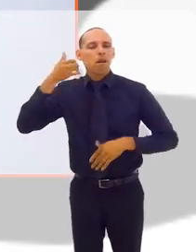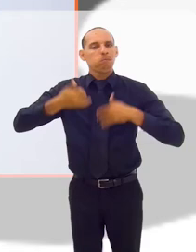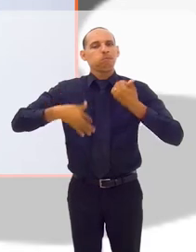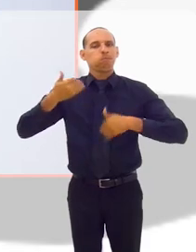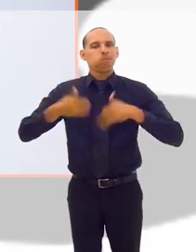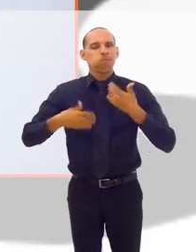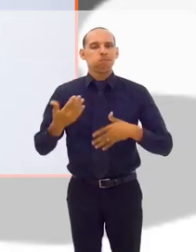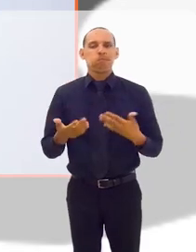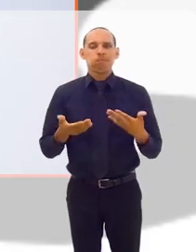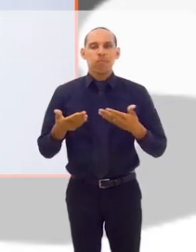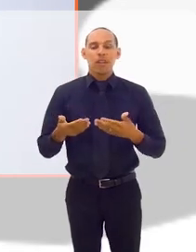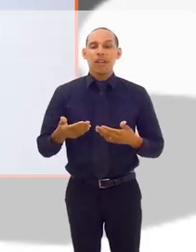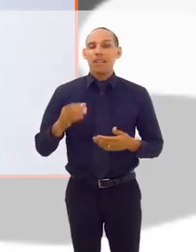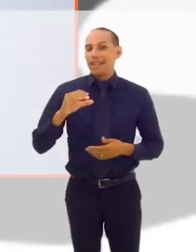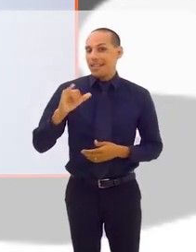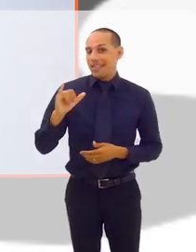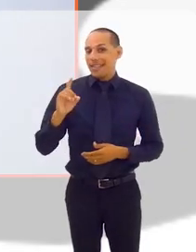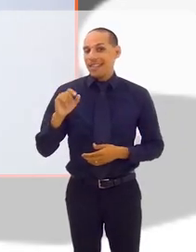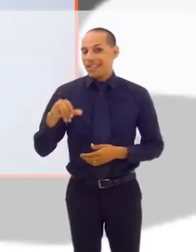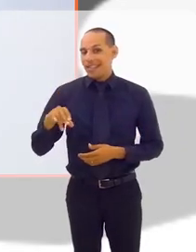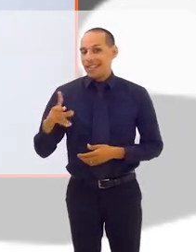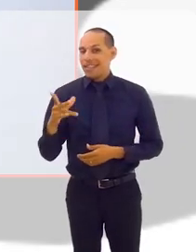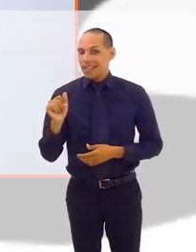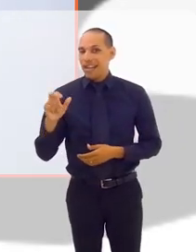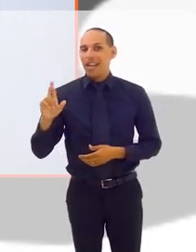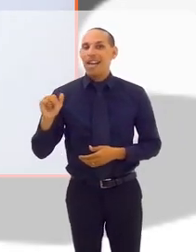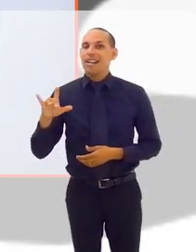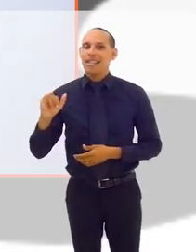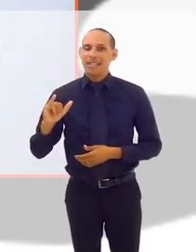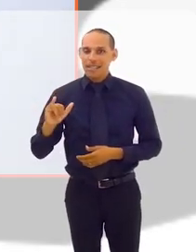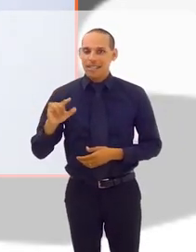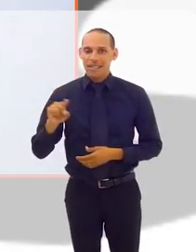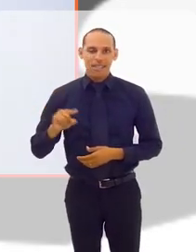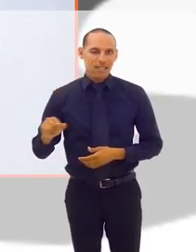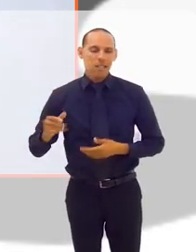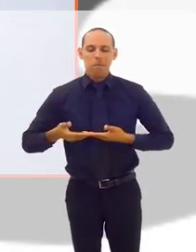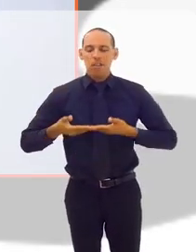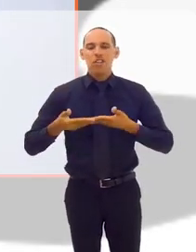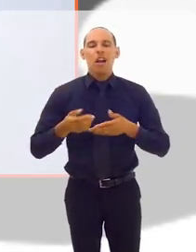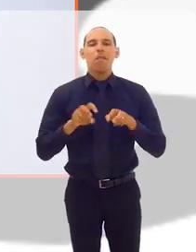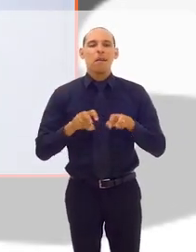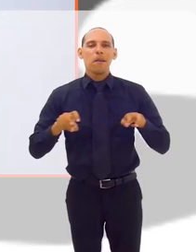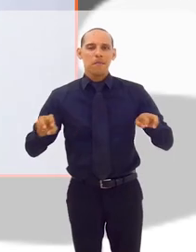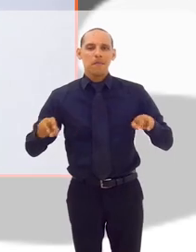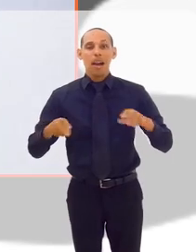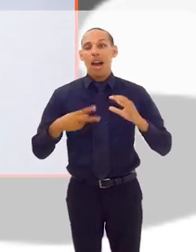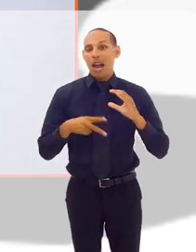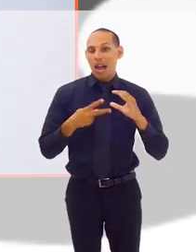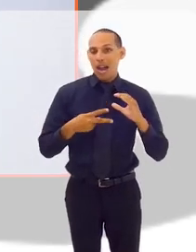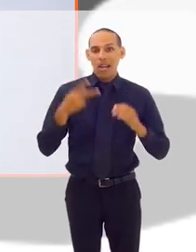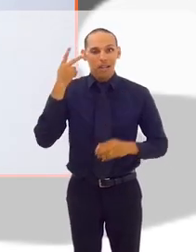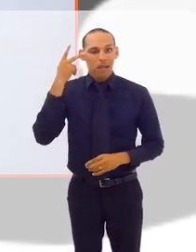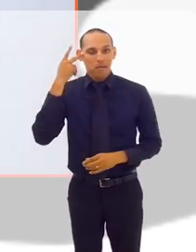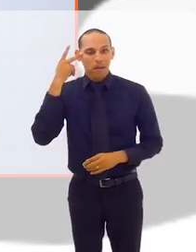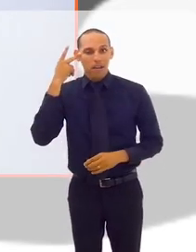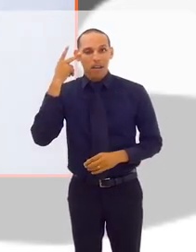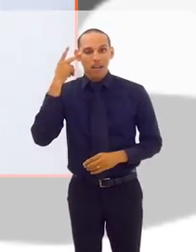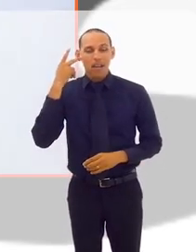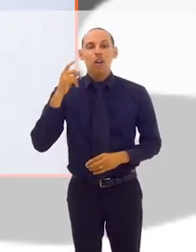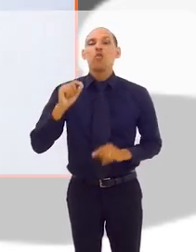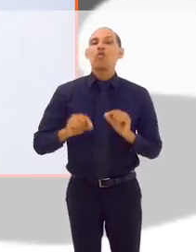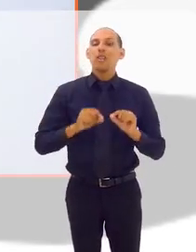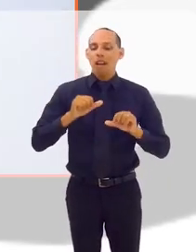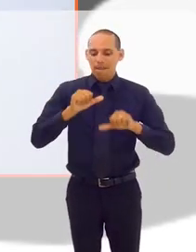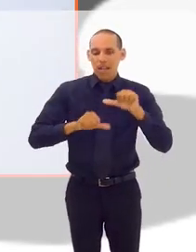onde eu discursei, convidado pela Citinha Raiz, que me chamou para fazer parte da bancada na Câmara de São Paulo,